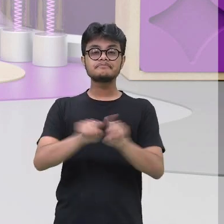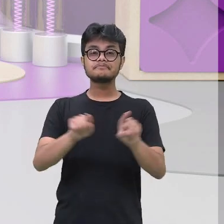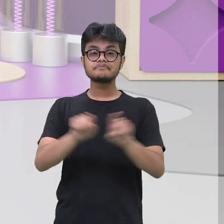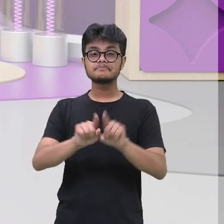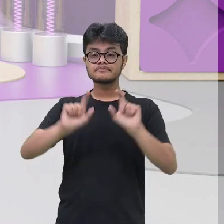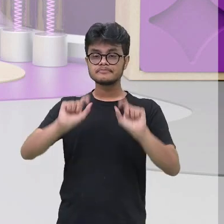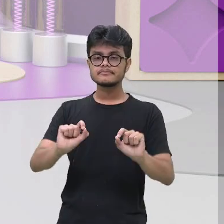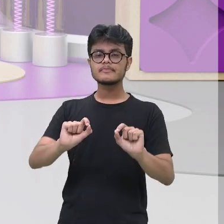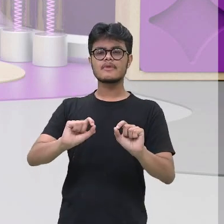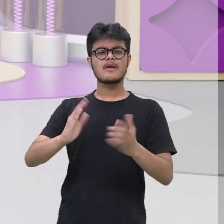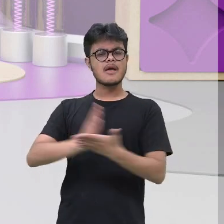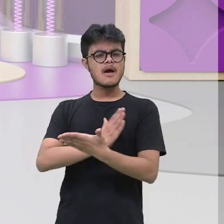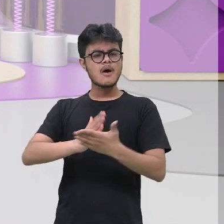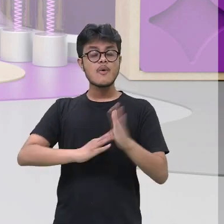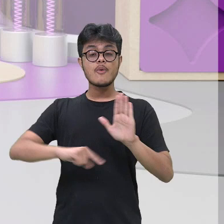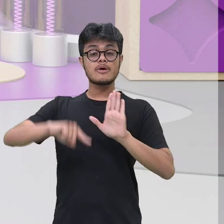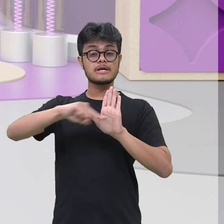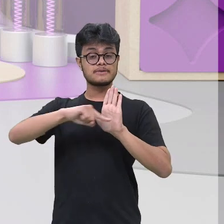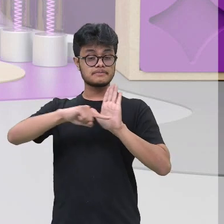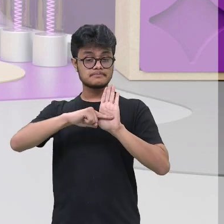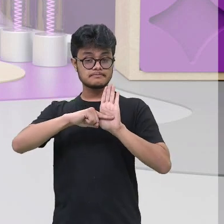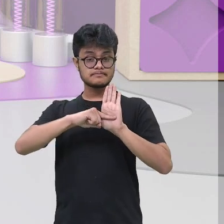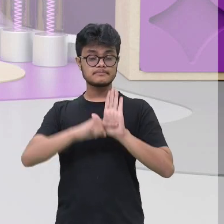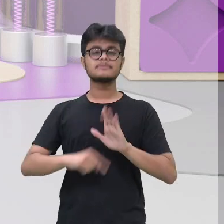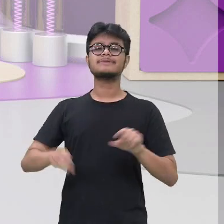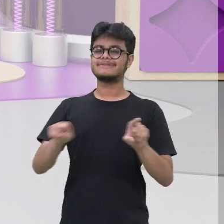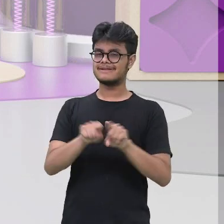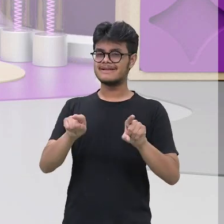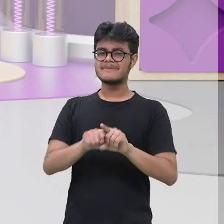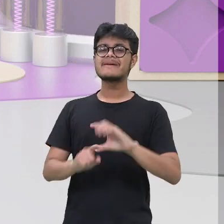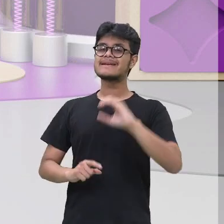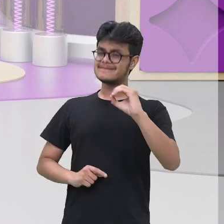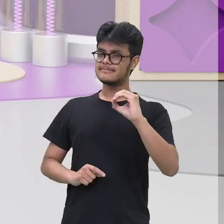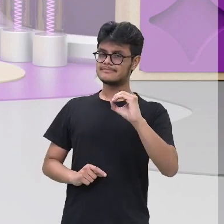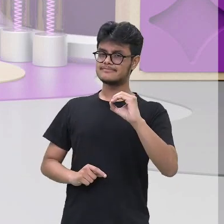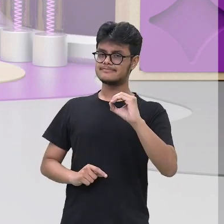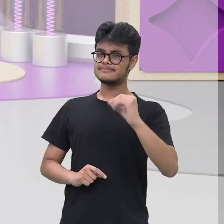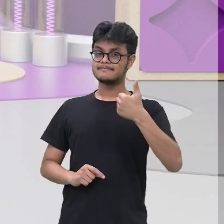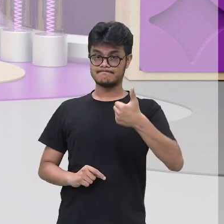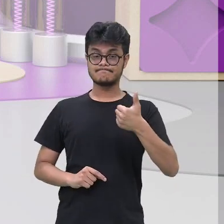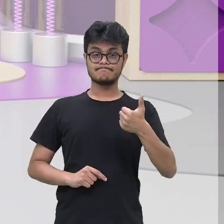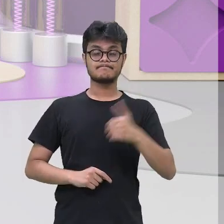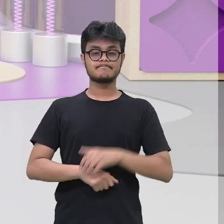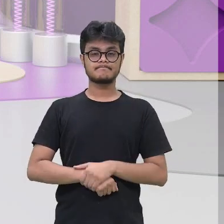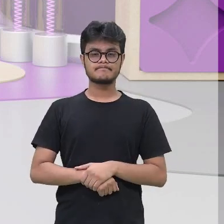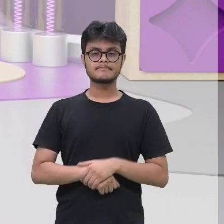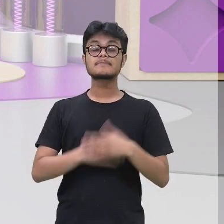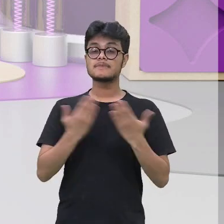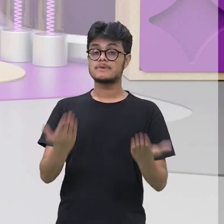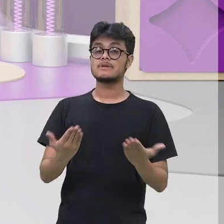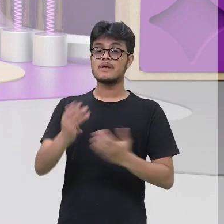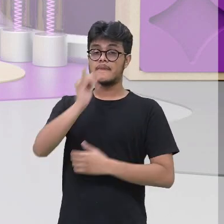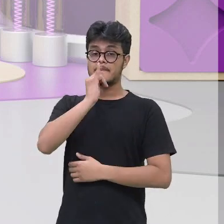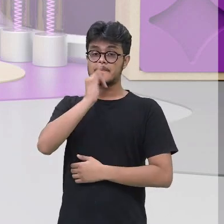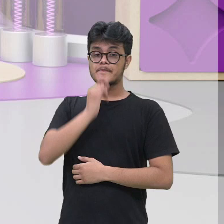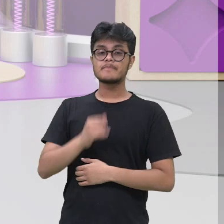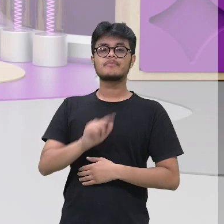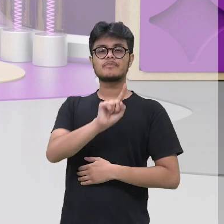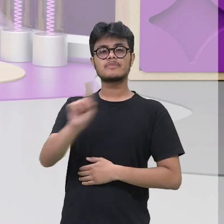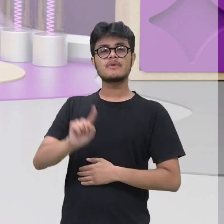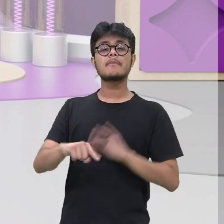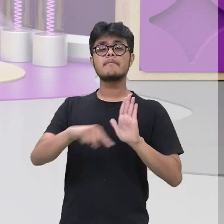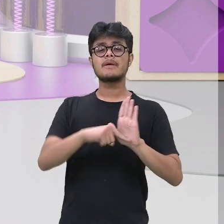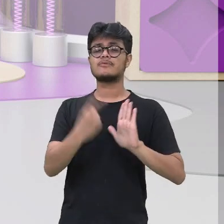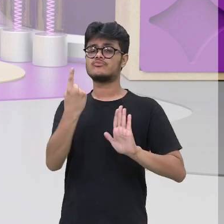números negativos, incluindo também agora aparece o zero. Beleza? Então, nos números inteiros, nós vamos ter o menos 1,